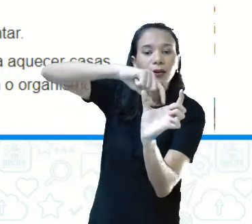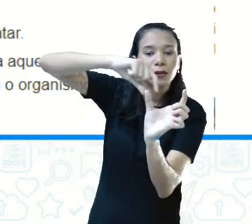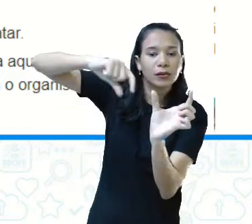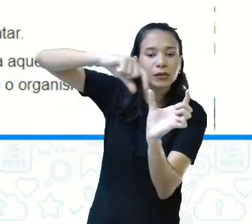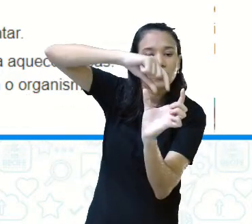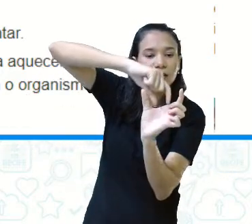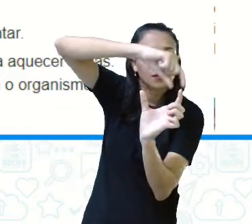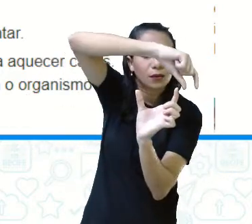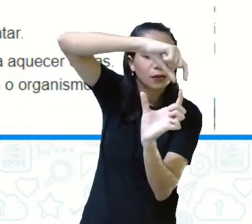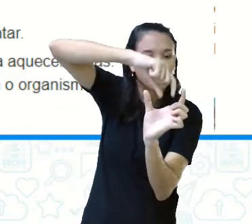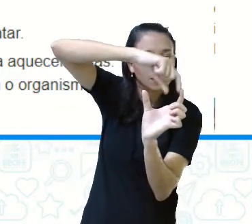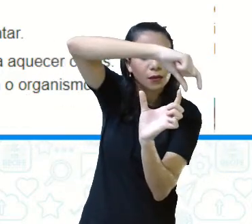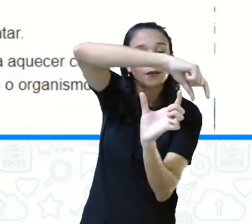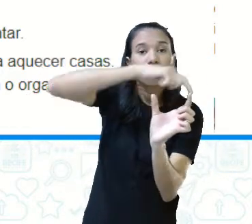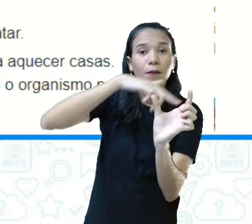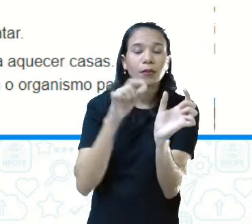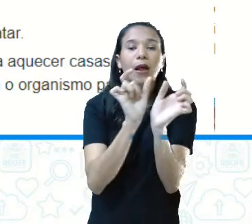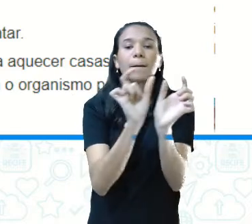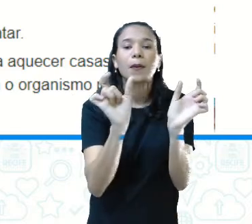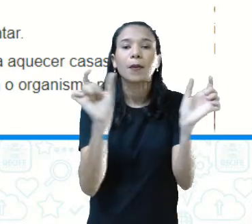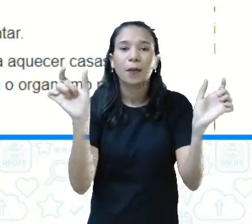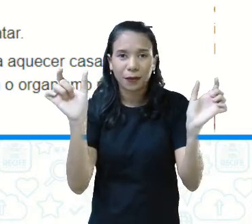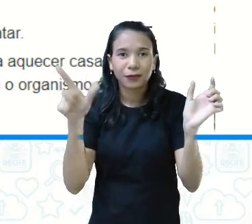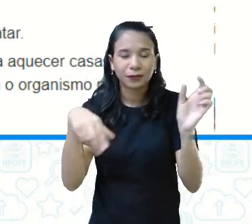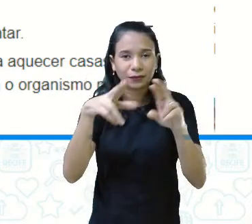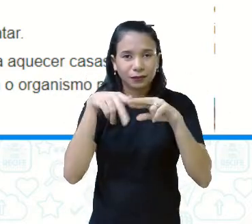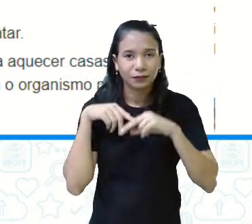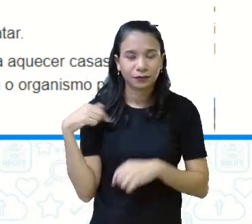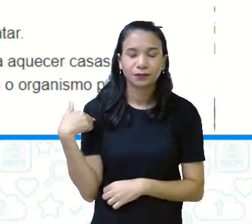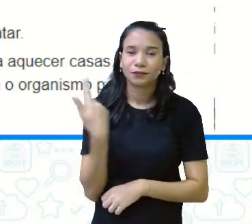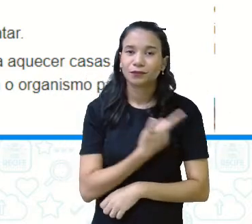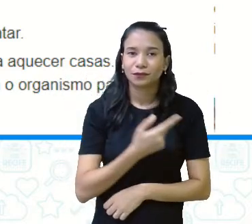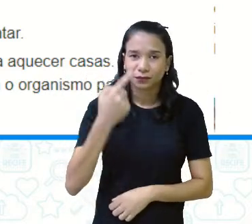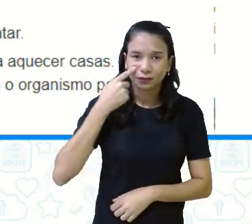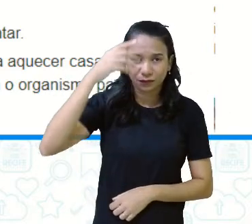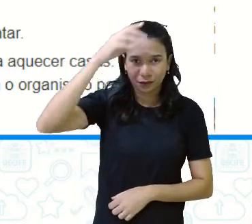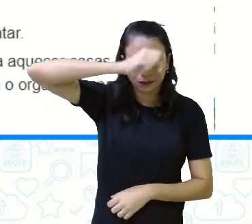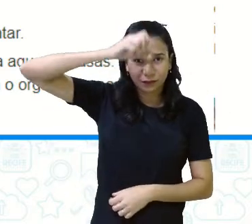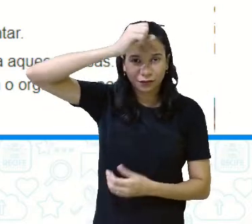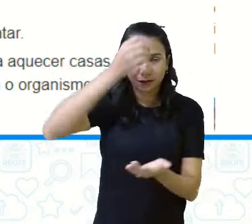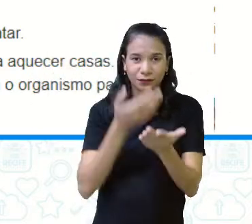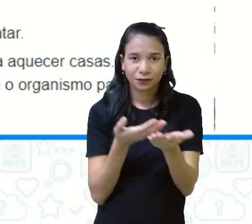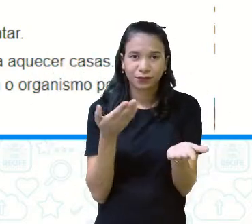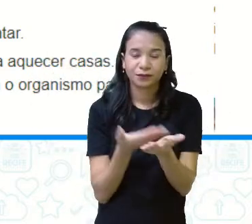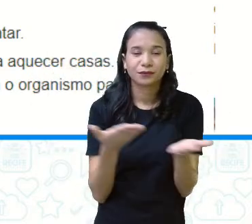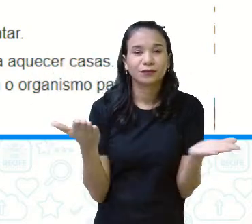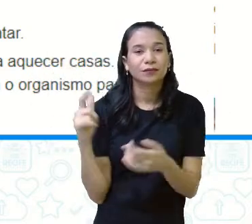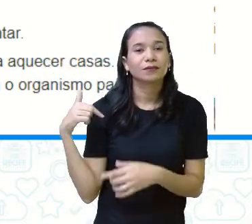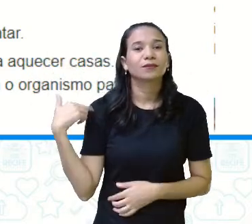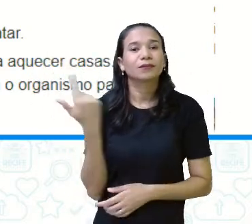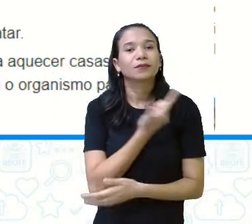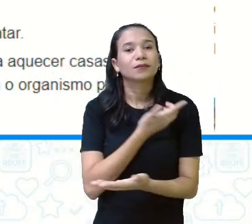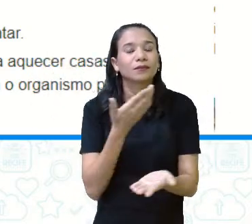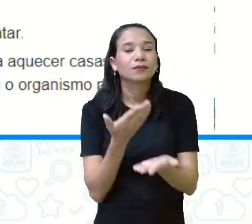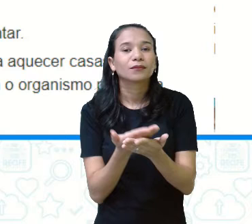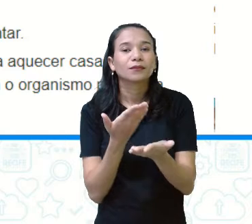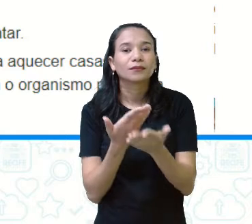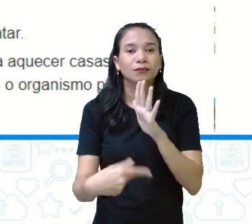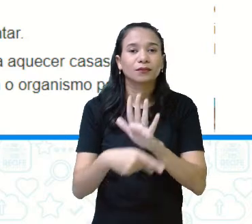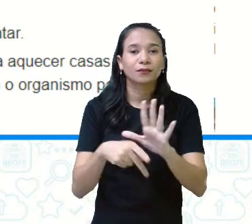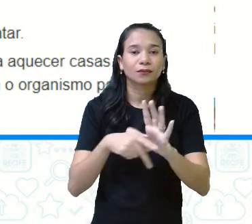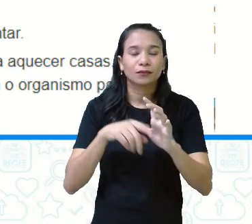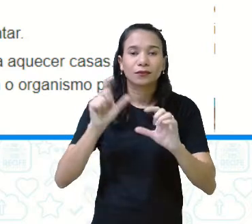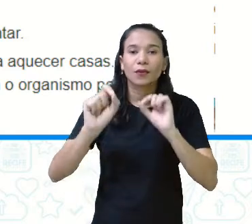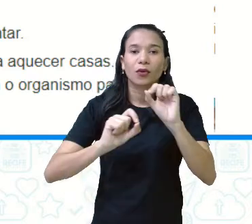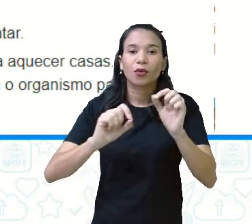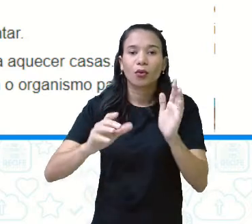separação silábica, isso mesmo. Nós vamos ver no decorrer da aula que a gente, para encontrar os verbetes, é muito em